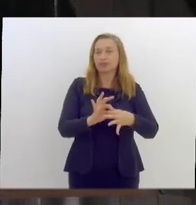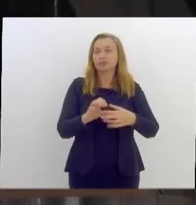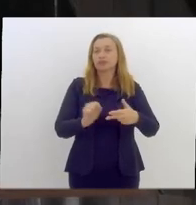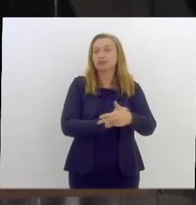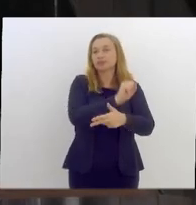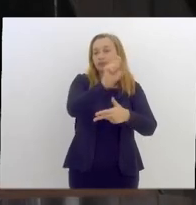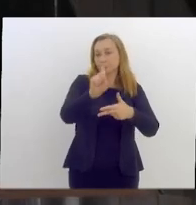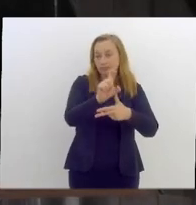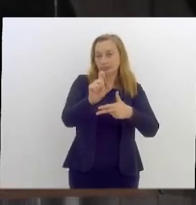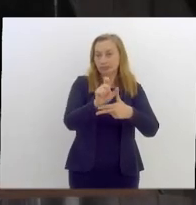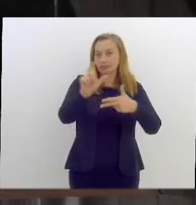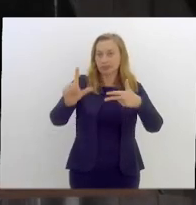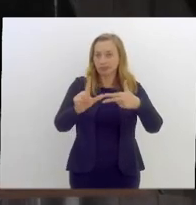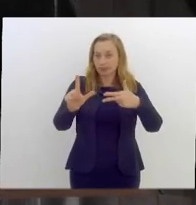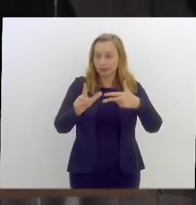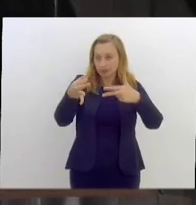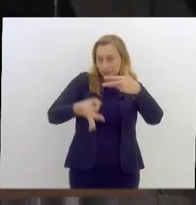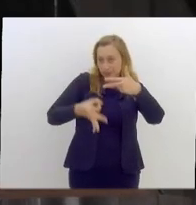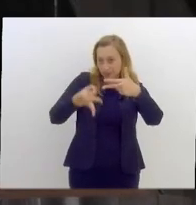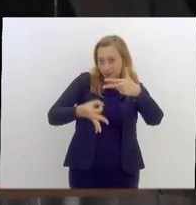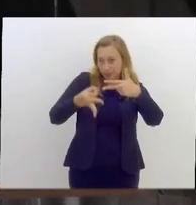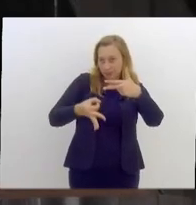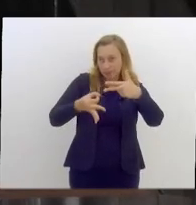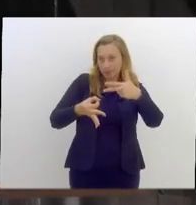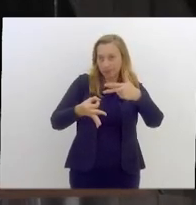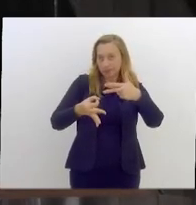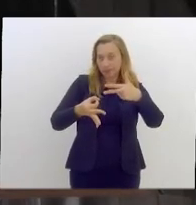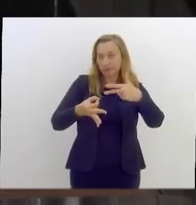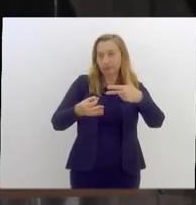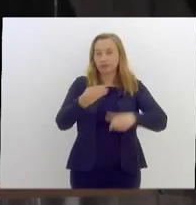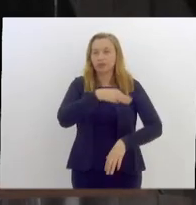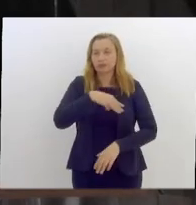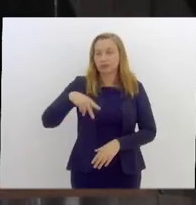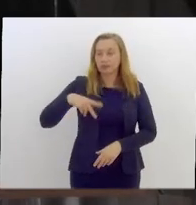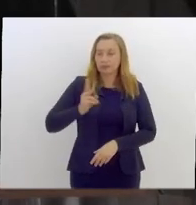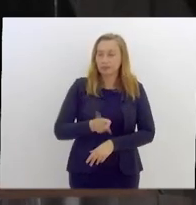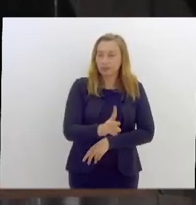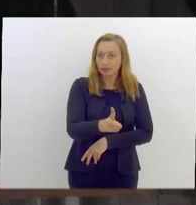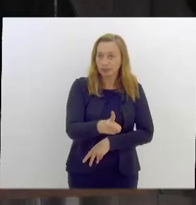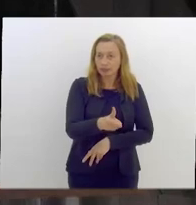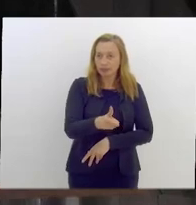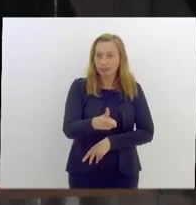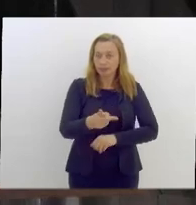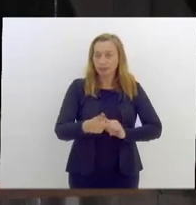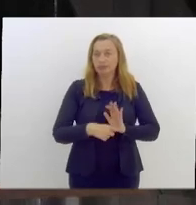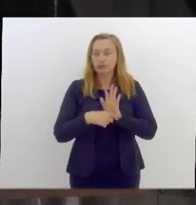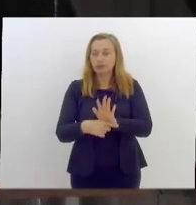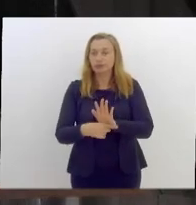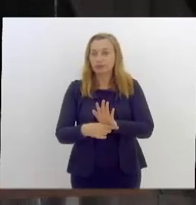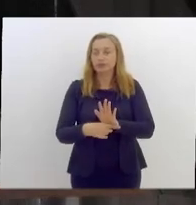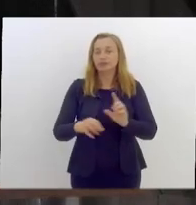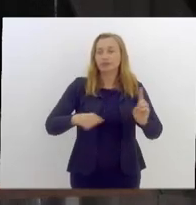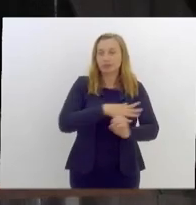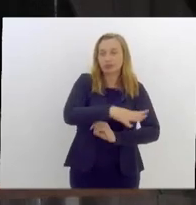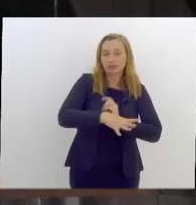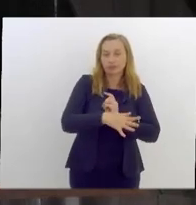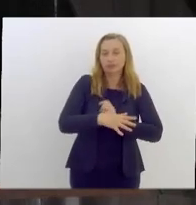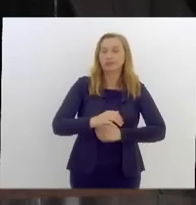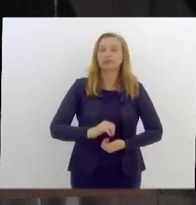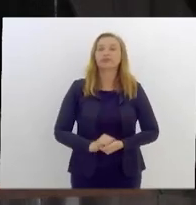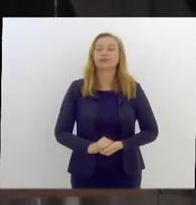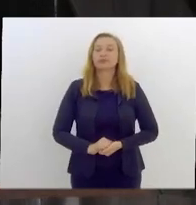Executivo, Judiciário e Ministério Público, sempre em prol da sociedade civil. Desta